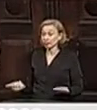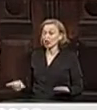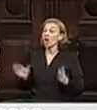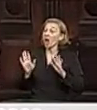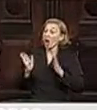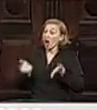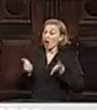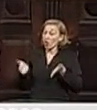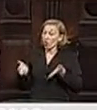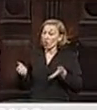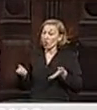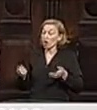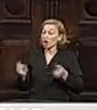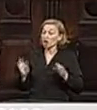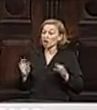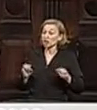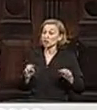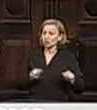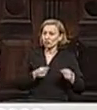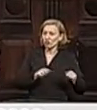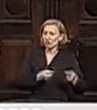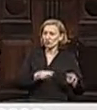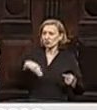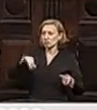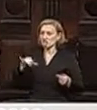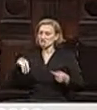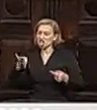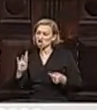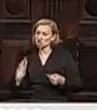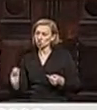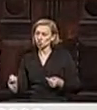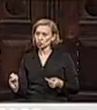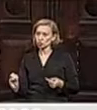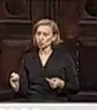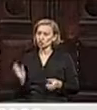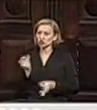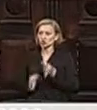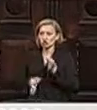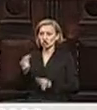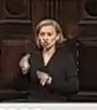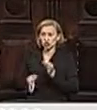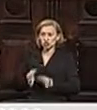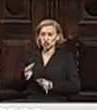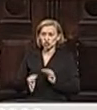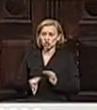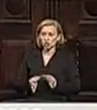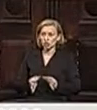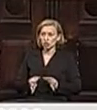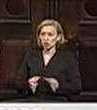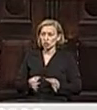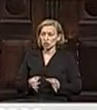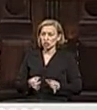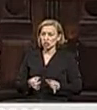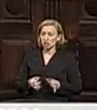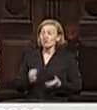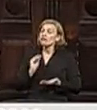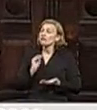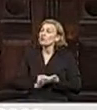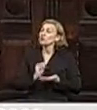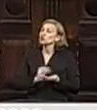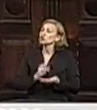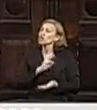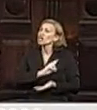da Justiça são também um desrespeito institucional. Primeiro, um desrespeito institucional à